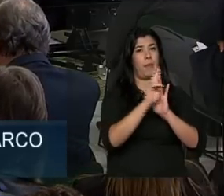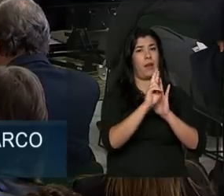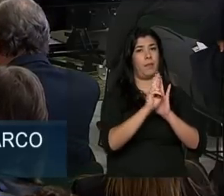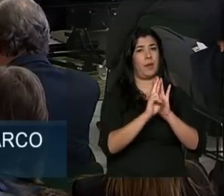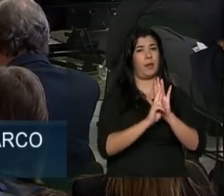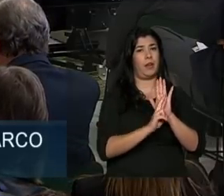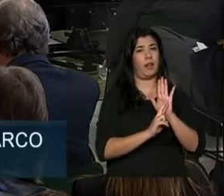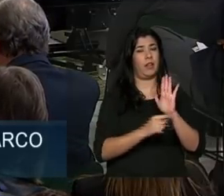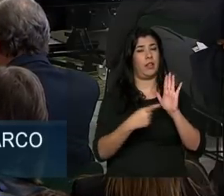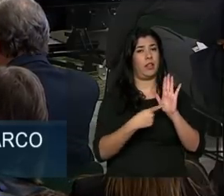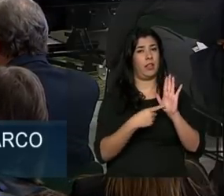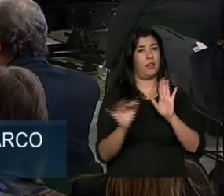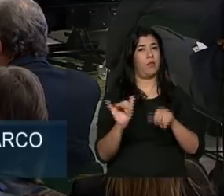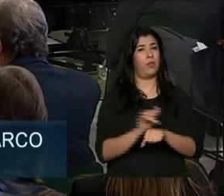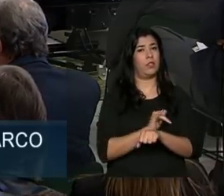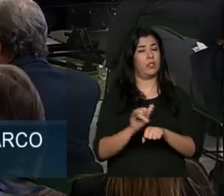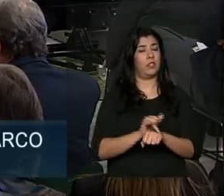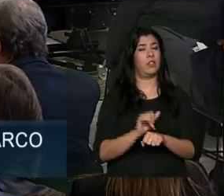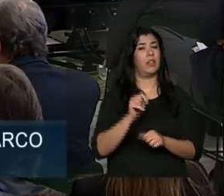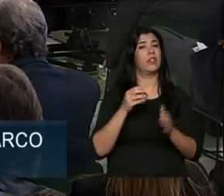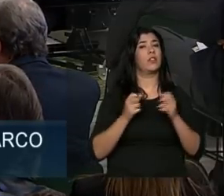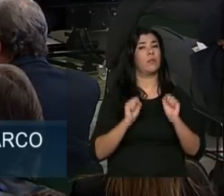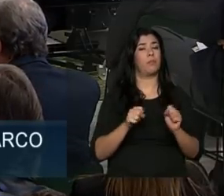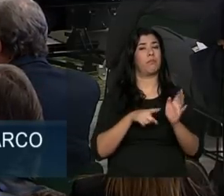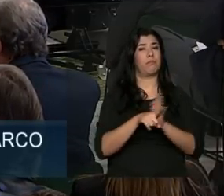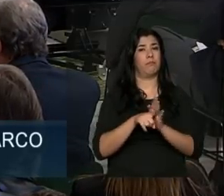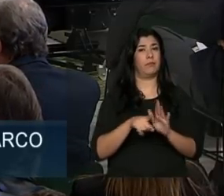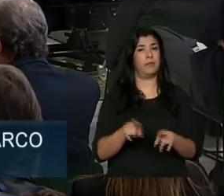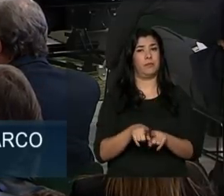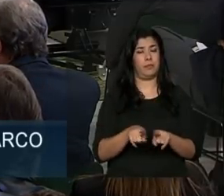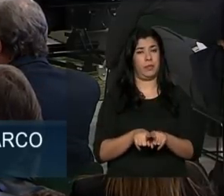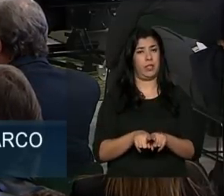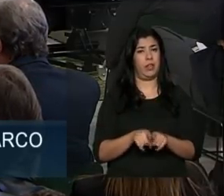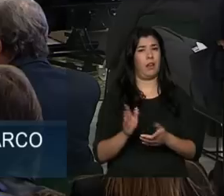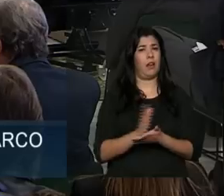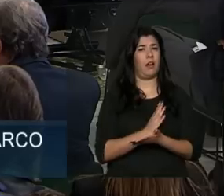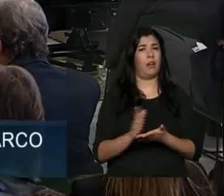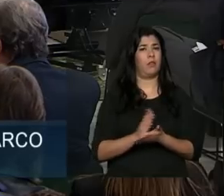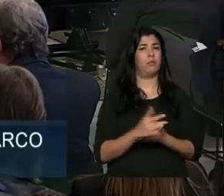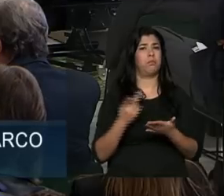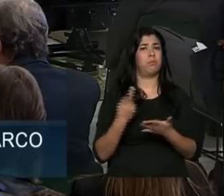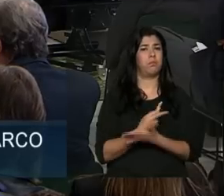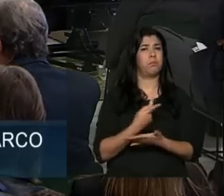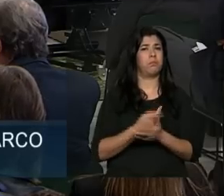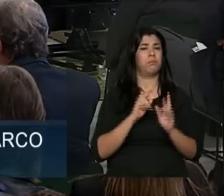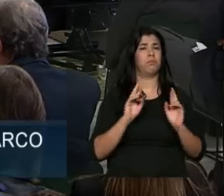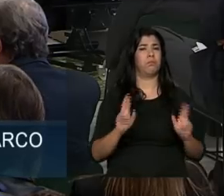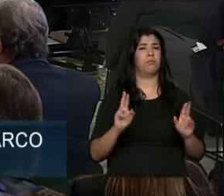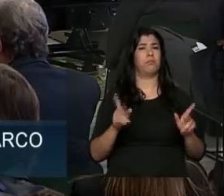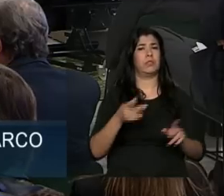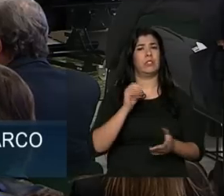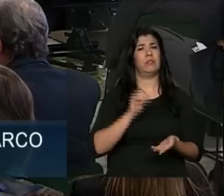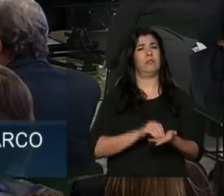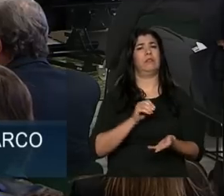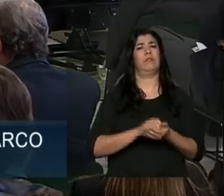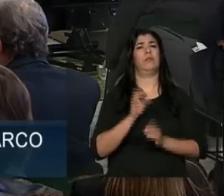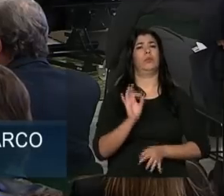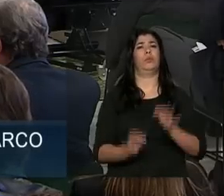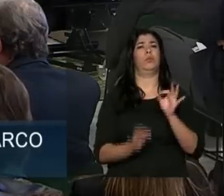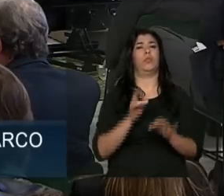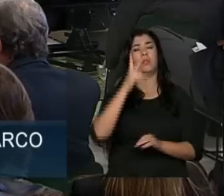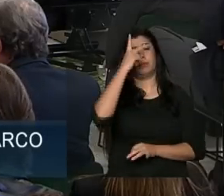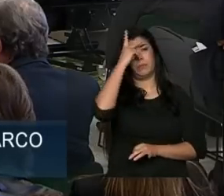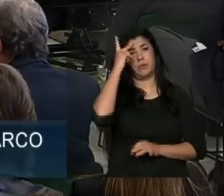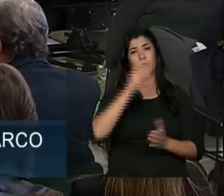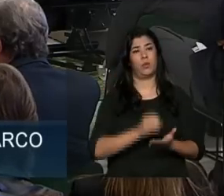terá esse papel estratégico. Isso faz com que situações de completa injustiça, de gente que ofereceu na